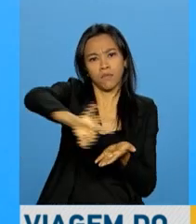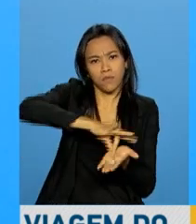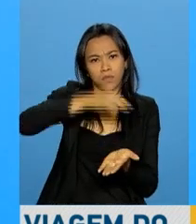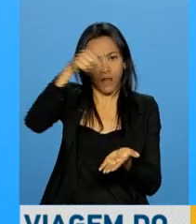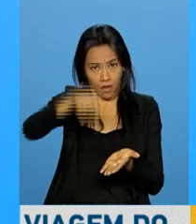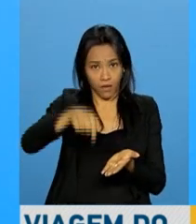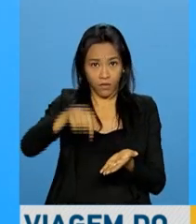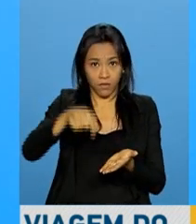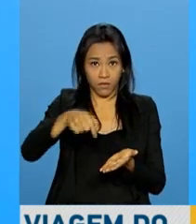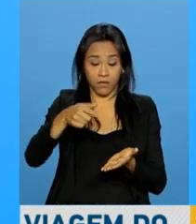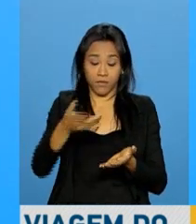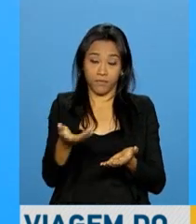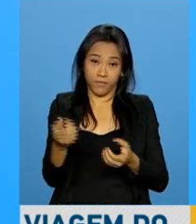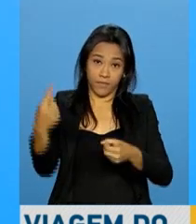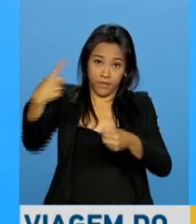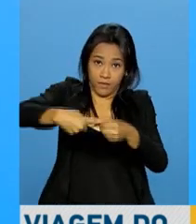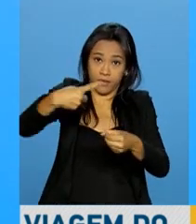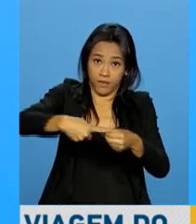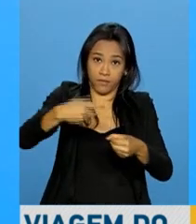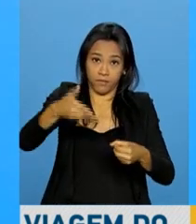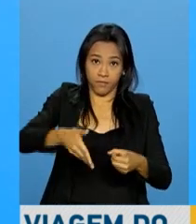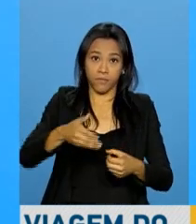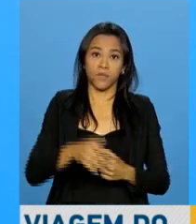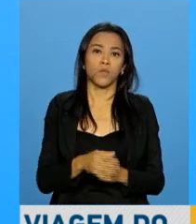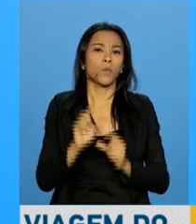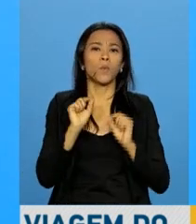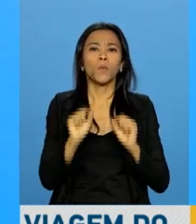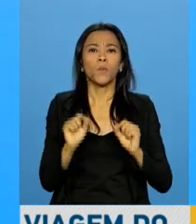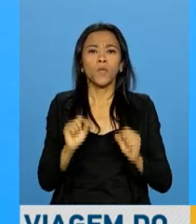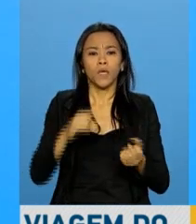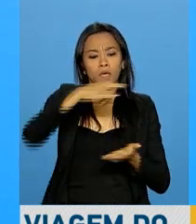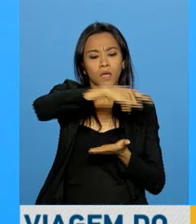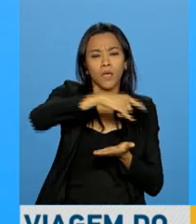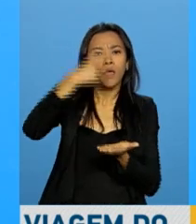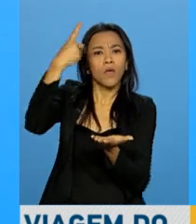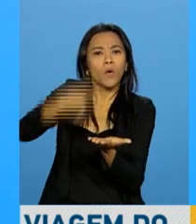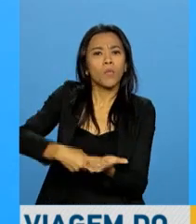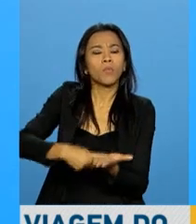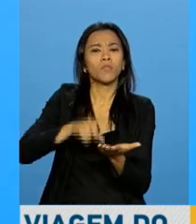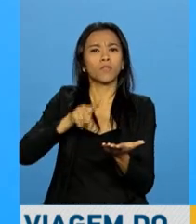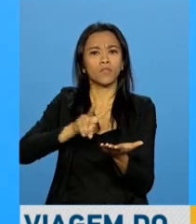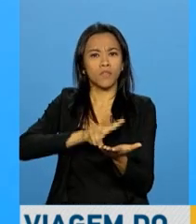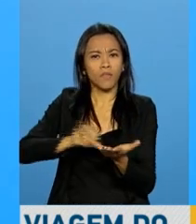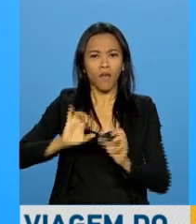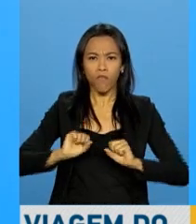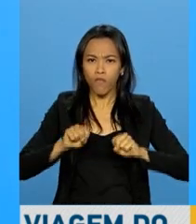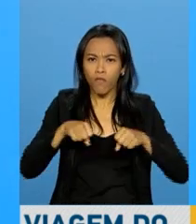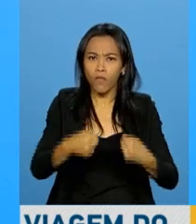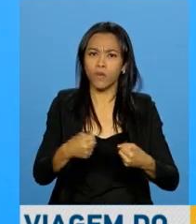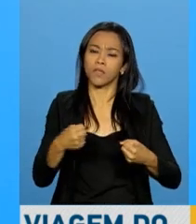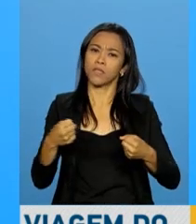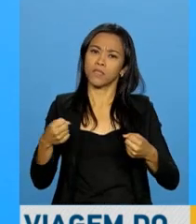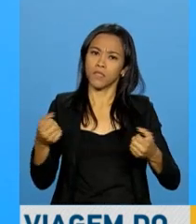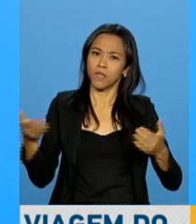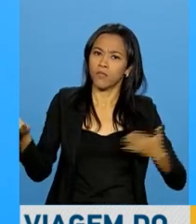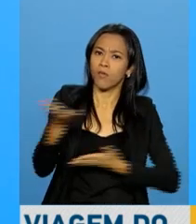mesmo em Xiamen, acordos que fortalecerão nossa parceria econômica.